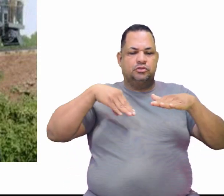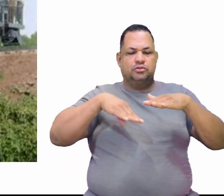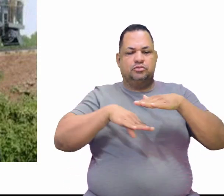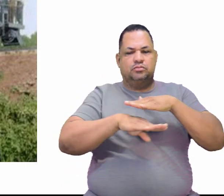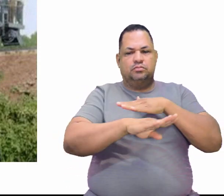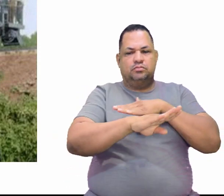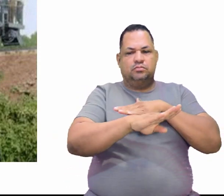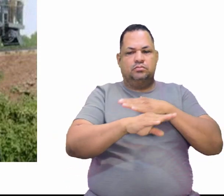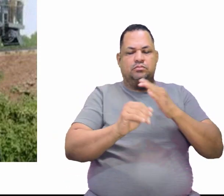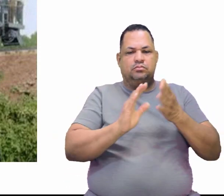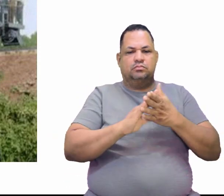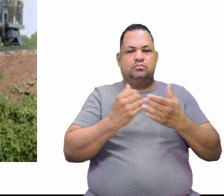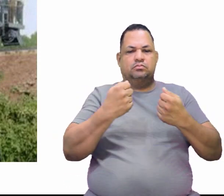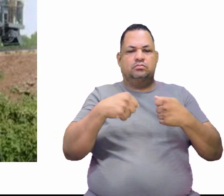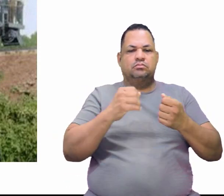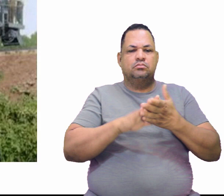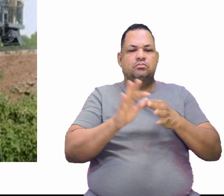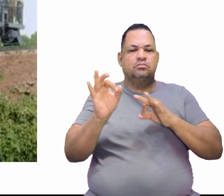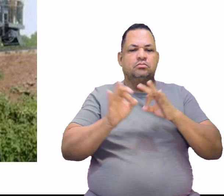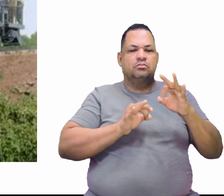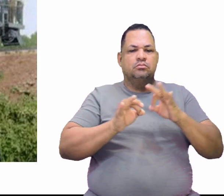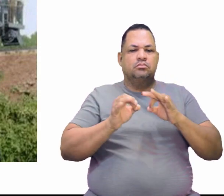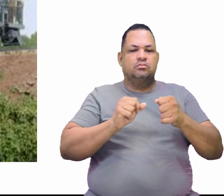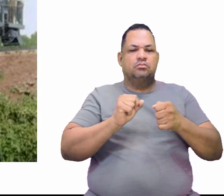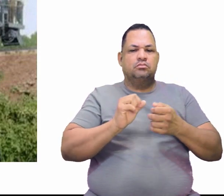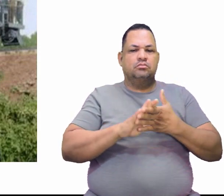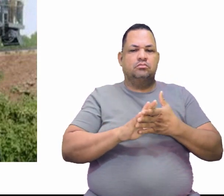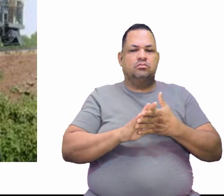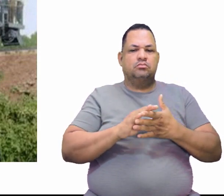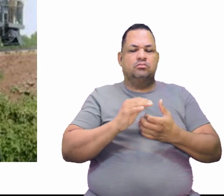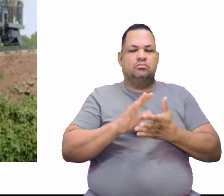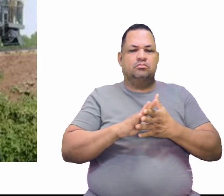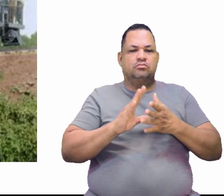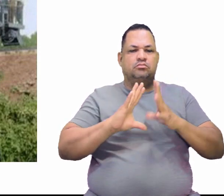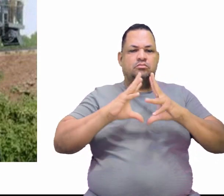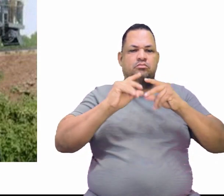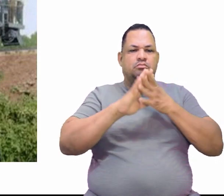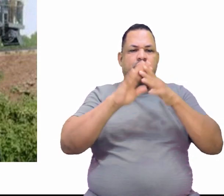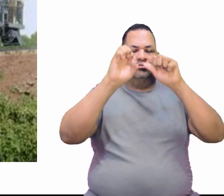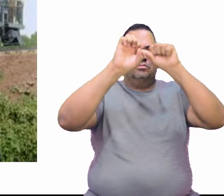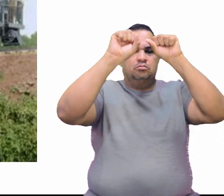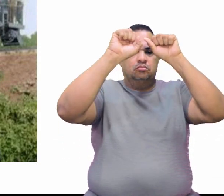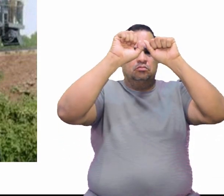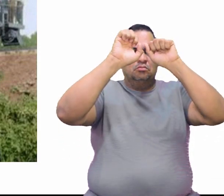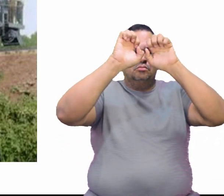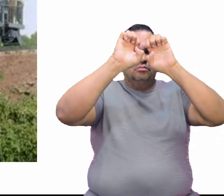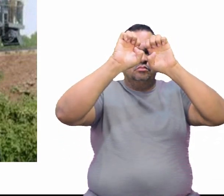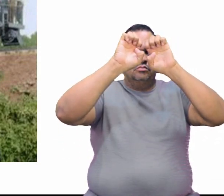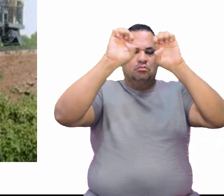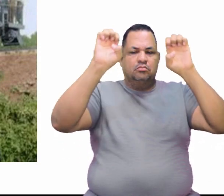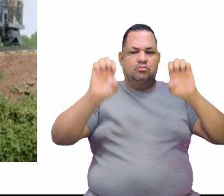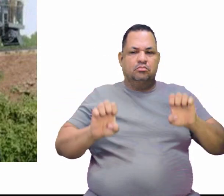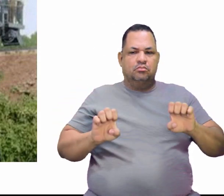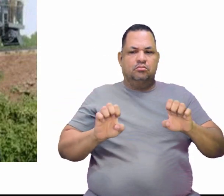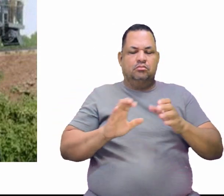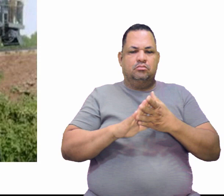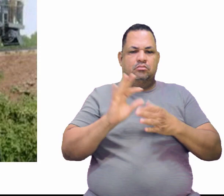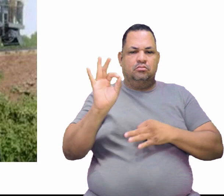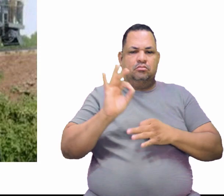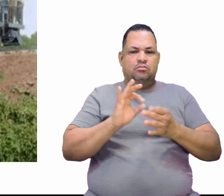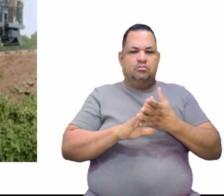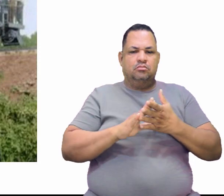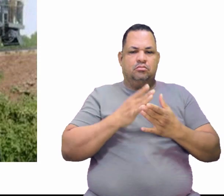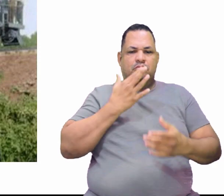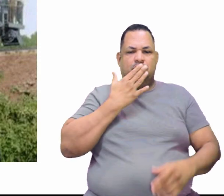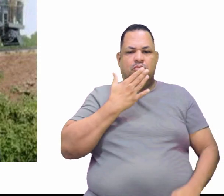deu para poder fazer essa montagem. Toda uma estrutura. Lembram? A imagem,